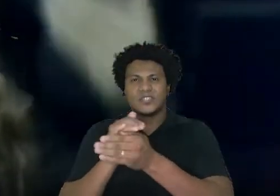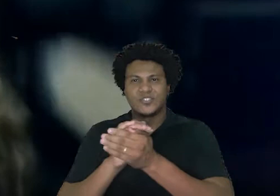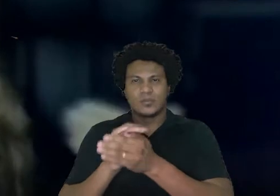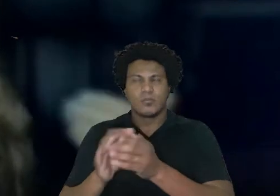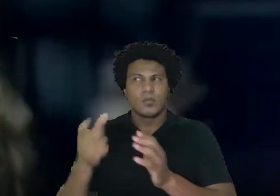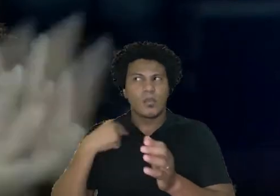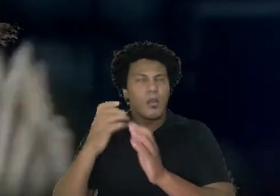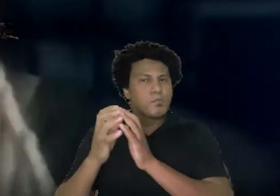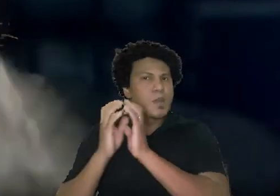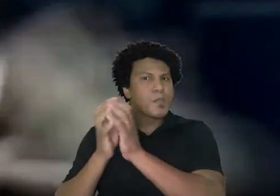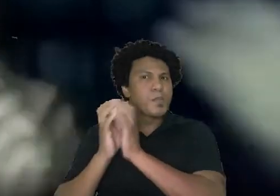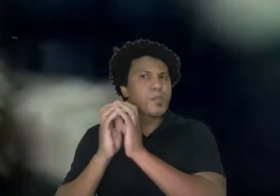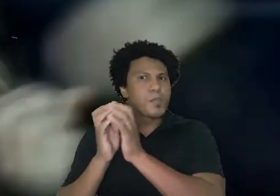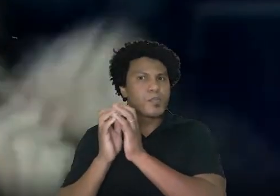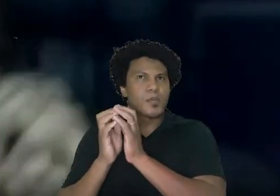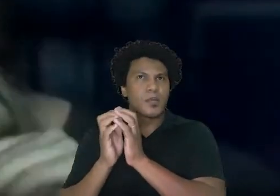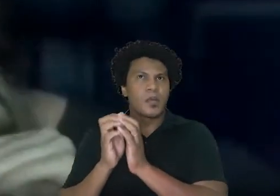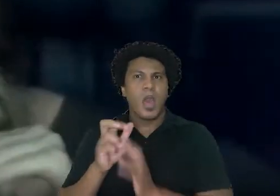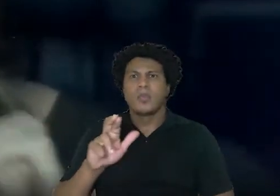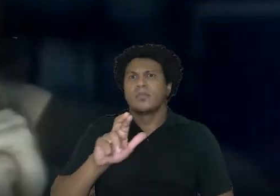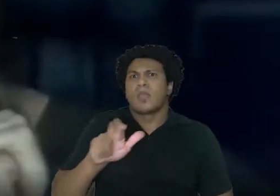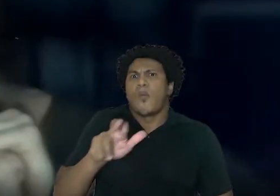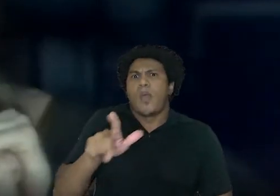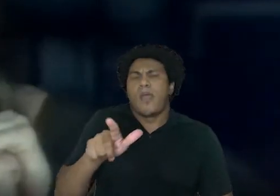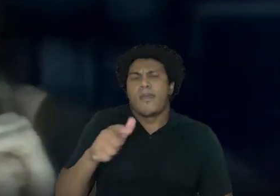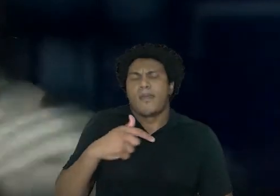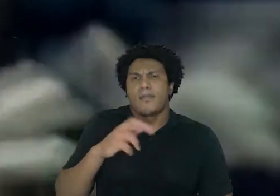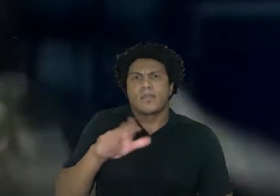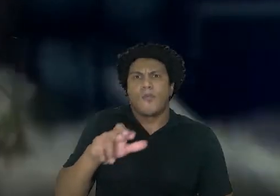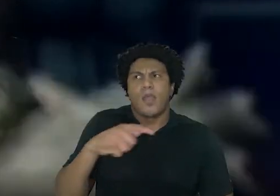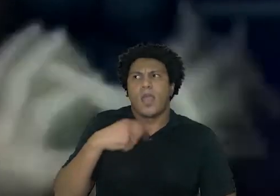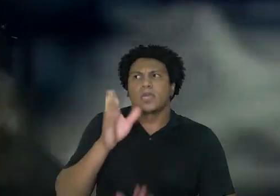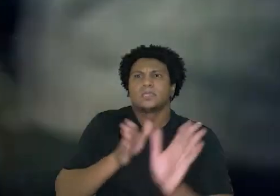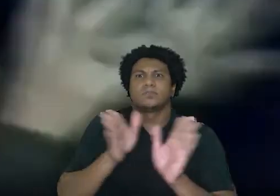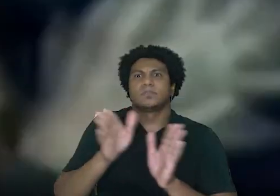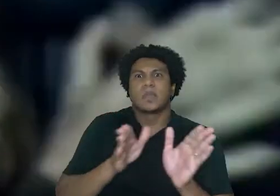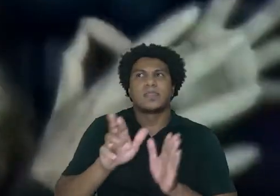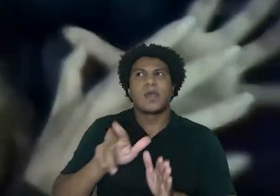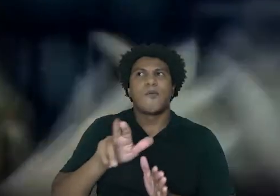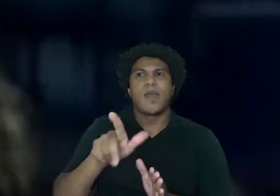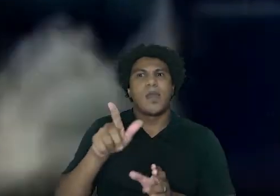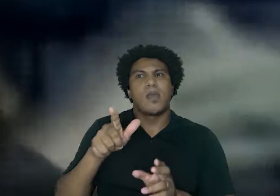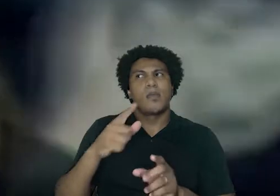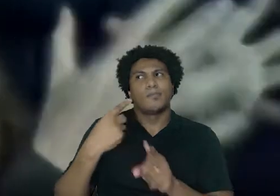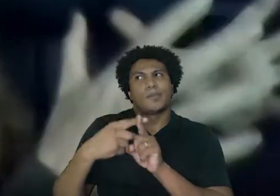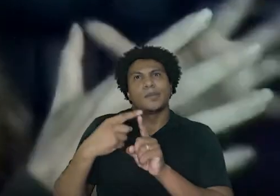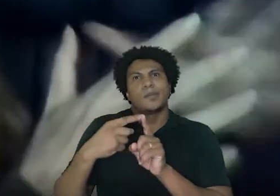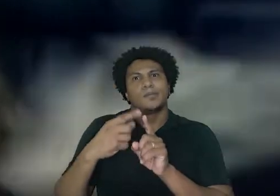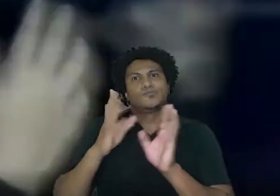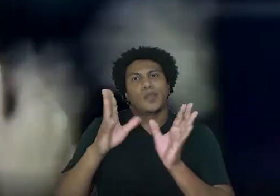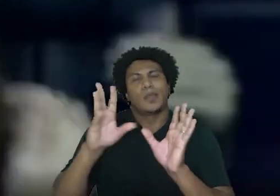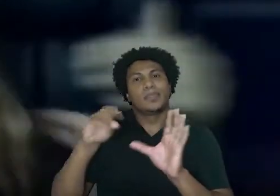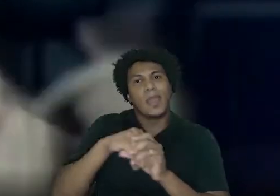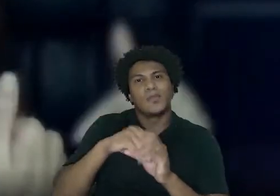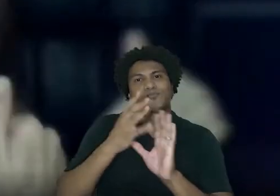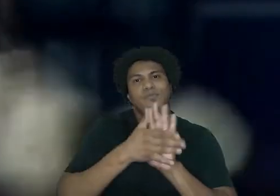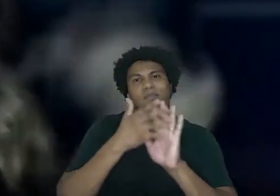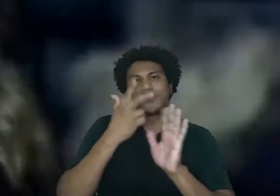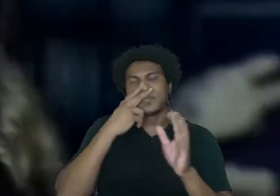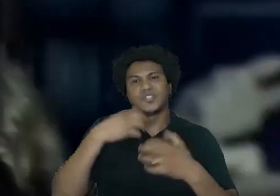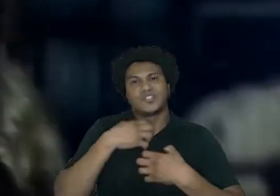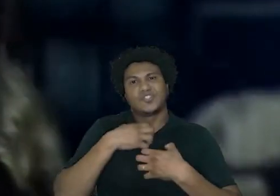constituição normal. Seria suficiente para fabricar 7 porções de sabonetes. Eu pegava os sabonetes e balançava na caixa. E eu não fazia